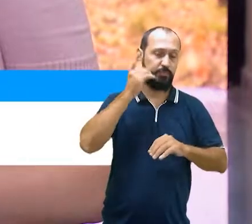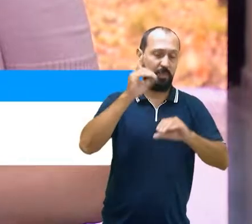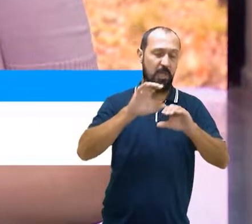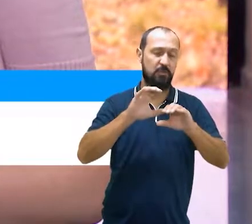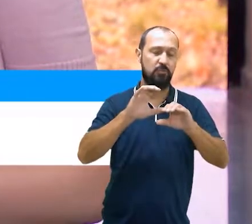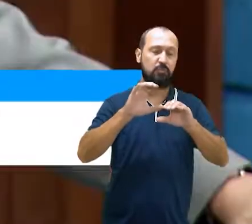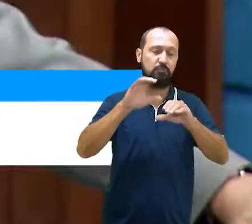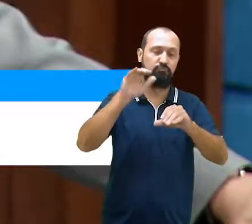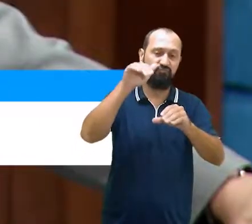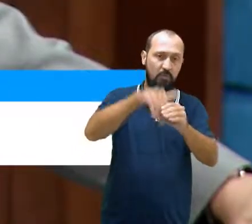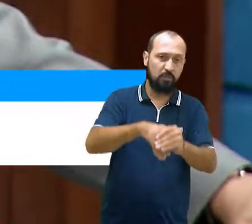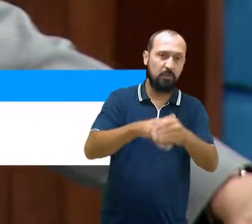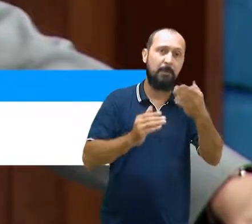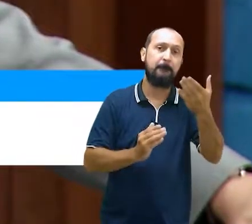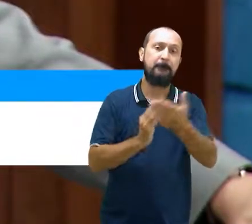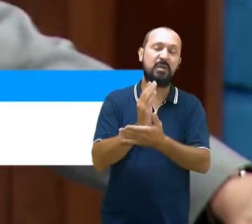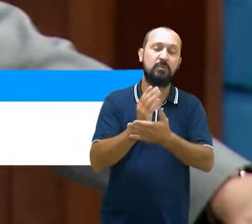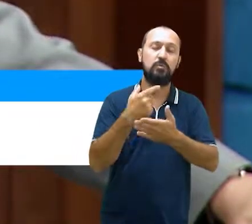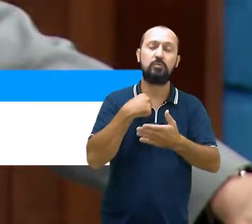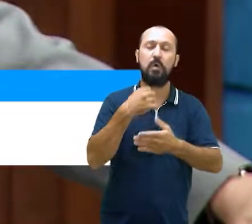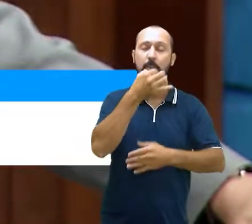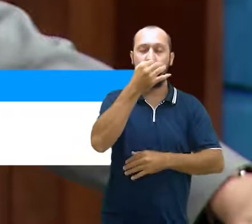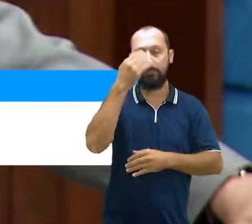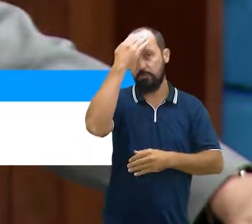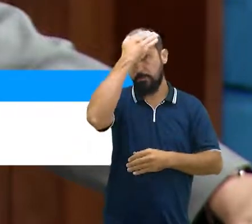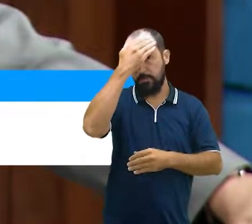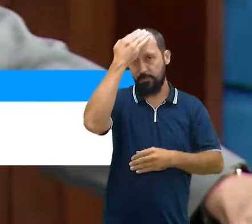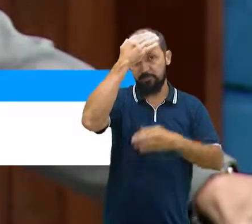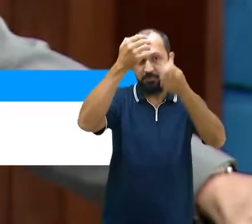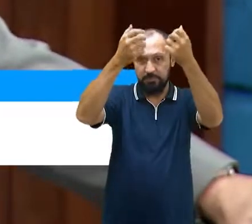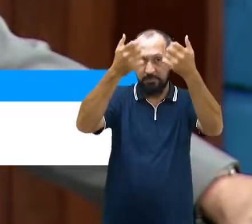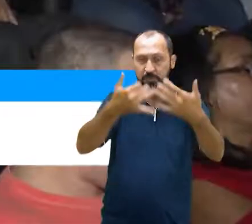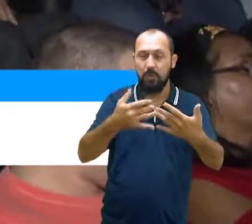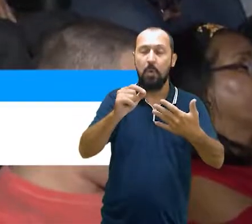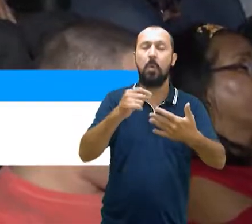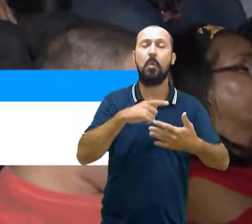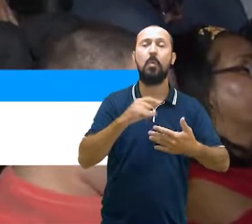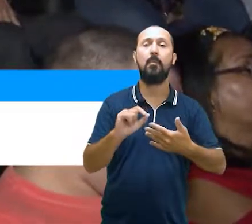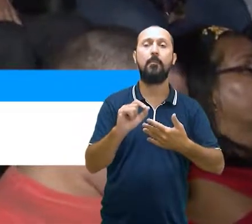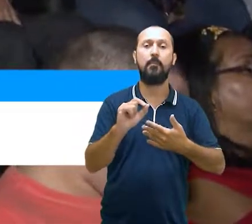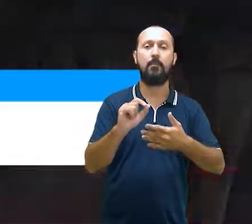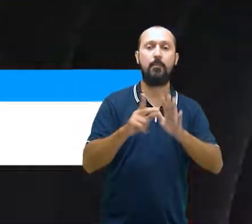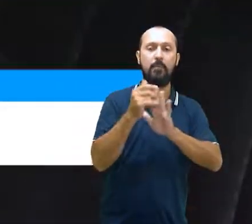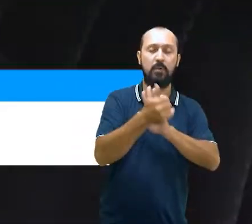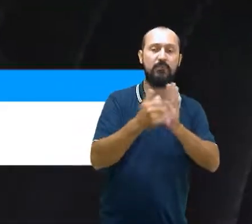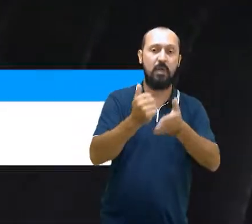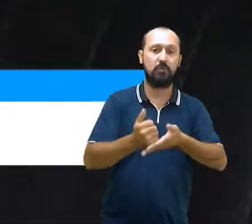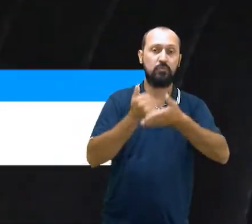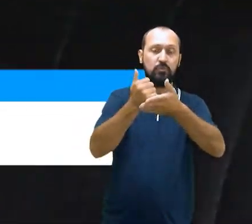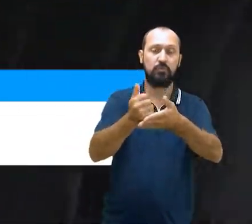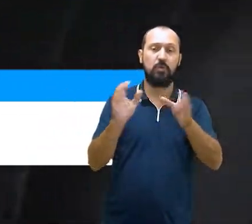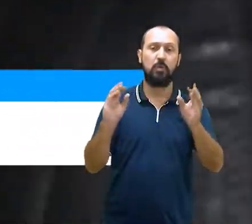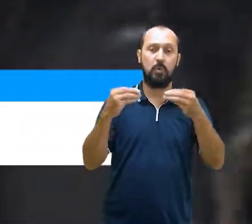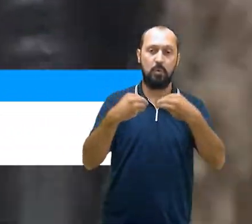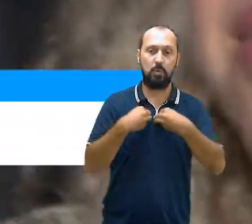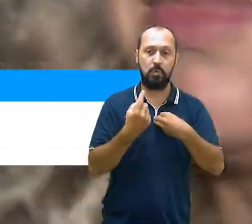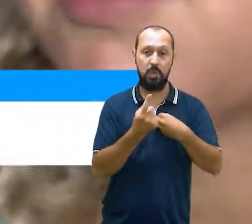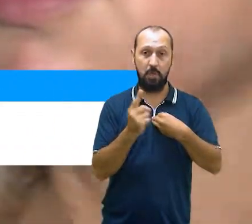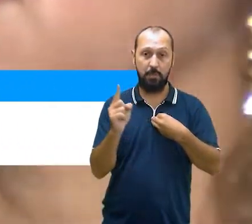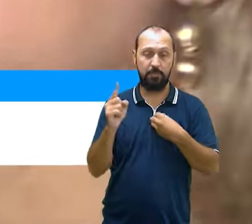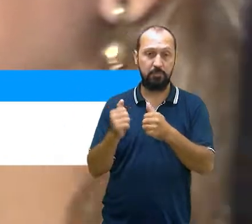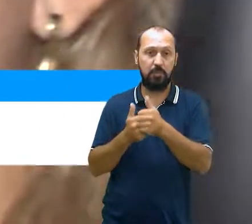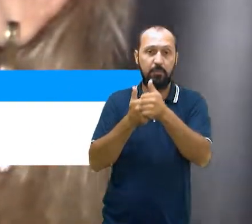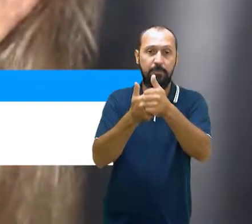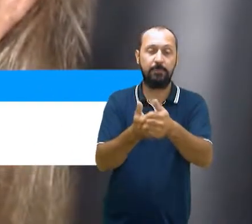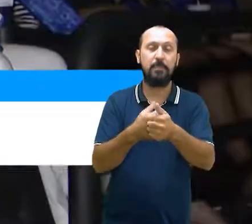deputados estaduais a proposta de autoria do deputado Barbosinha, do DEM. O projeto vai assegurar aos autistas e